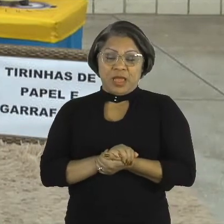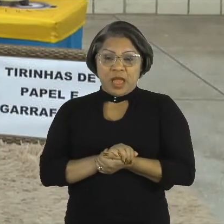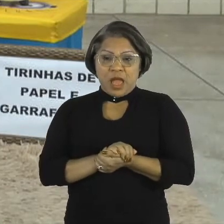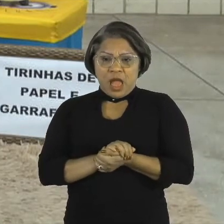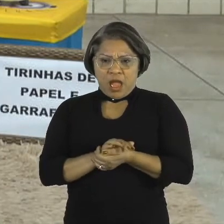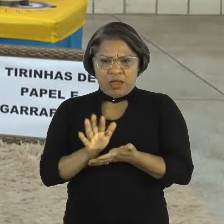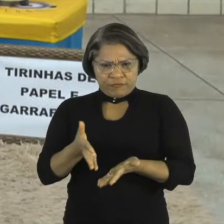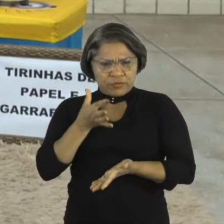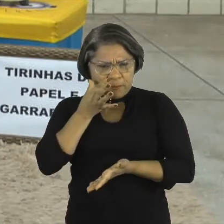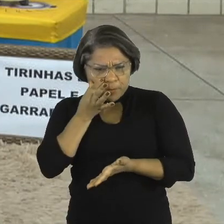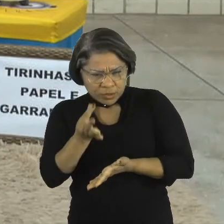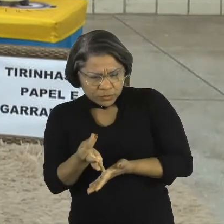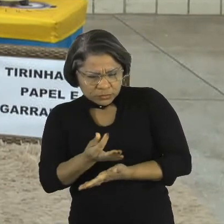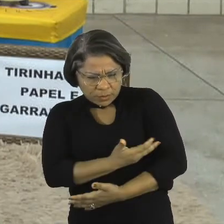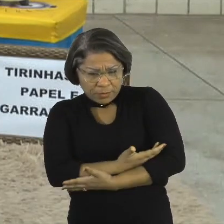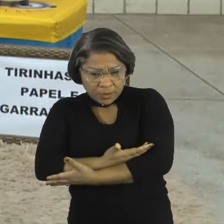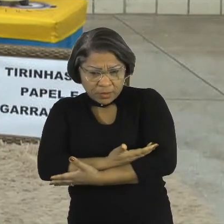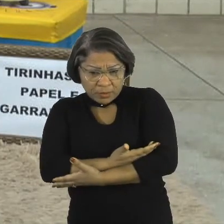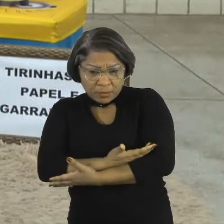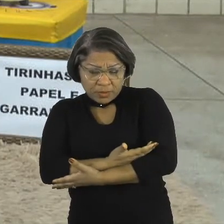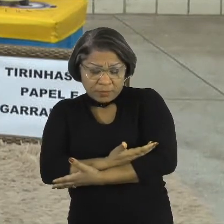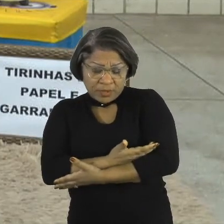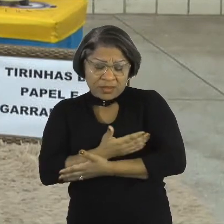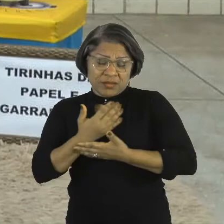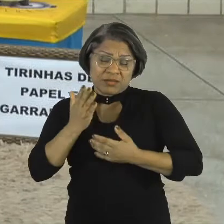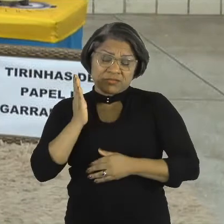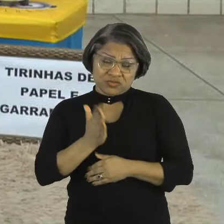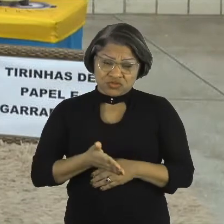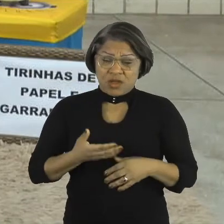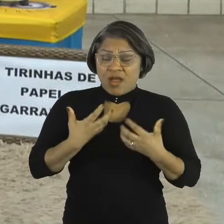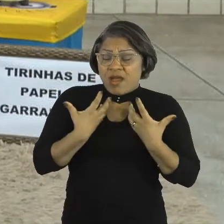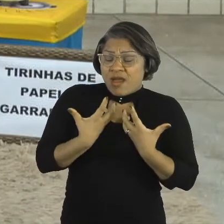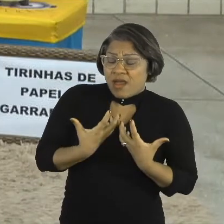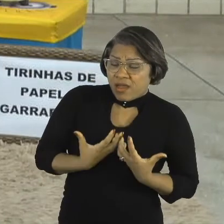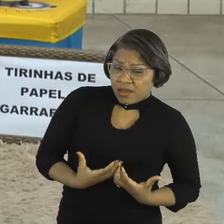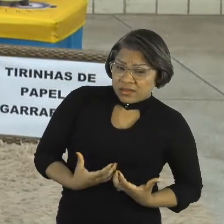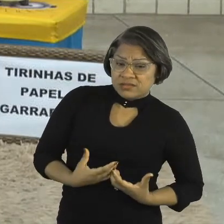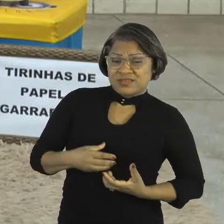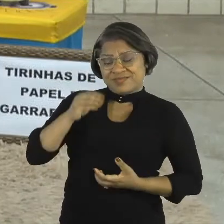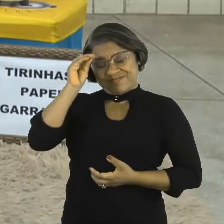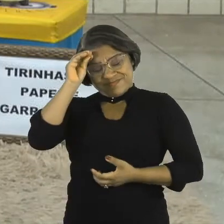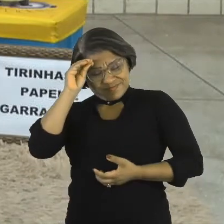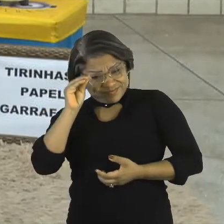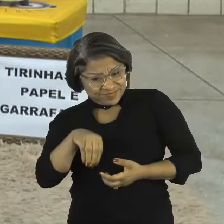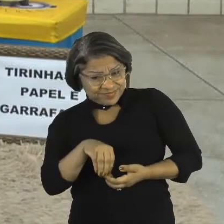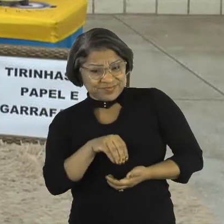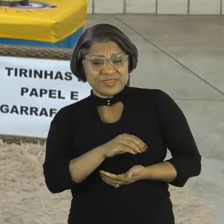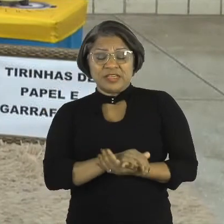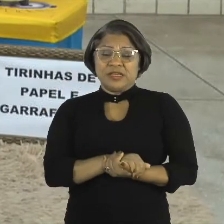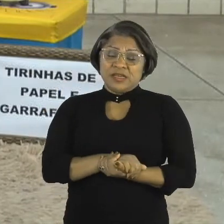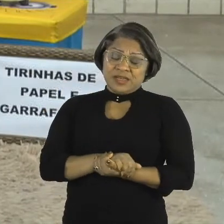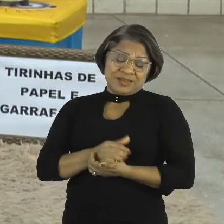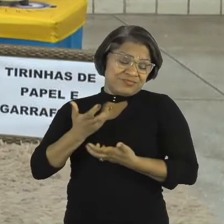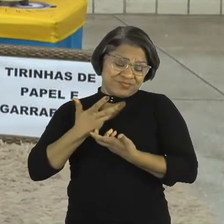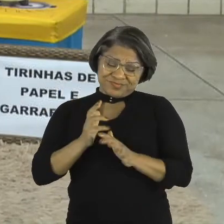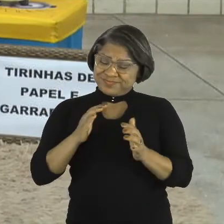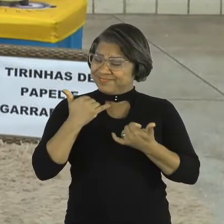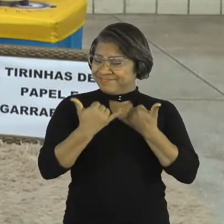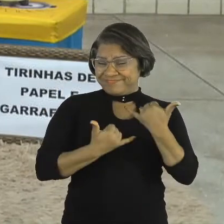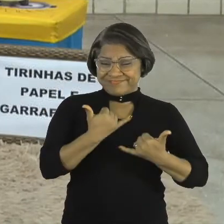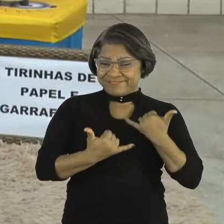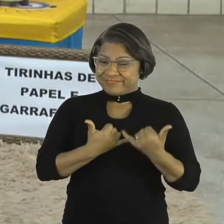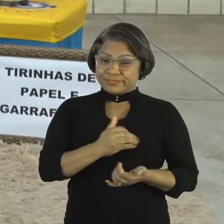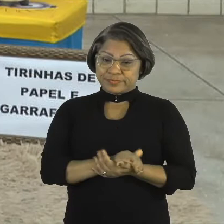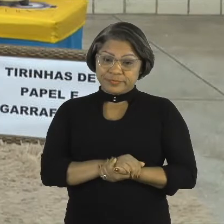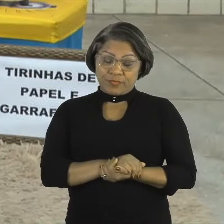ele cansou, não demonstra mais interesse, está desmotivado a participar da brincadeira, então convide